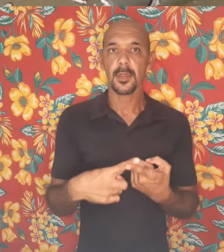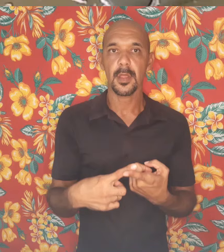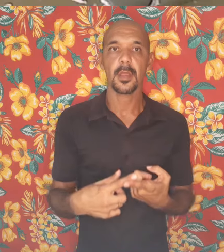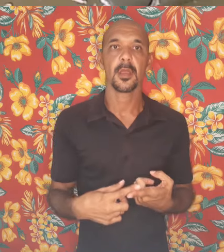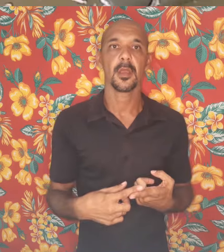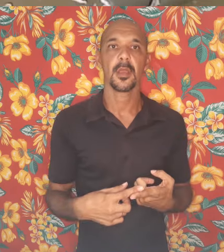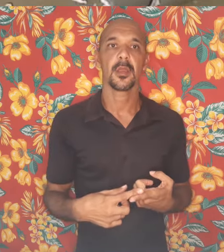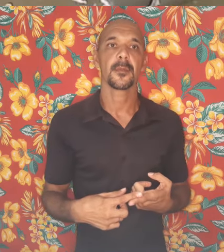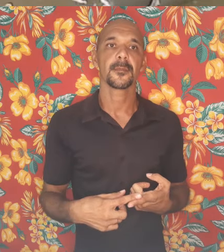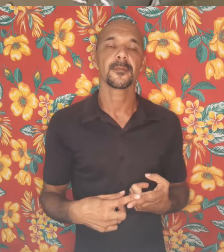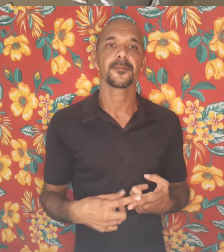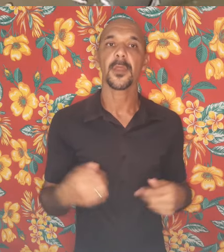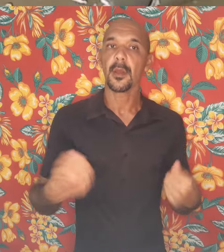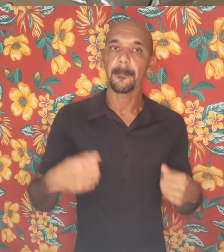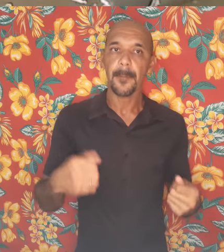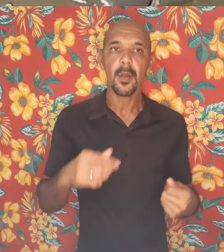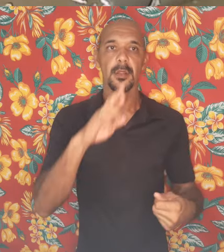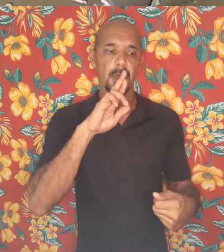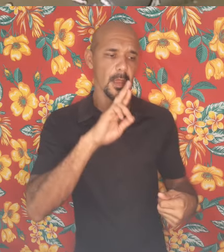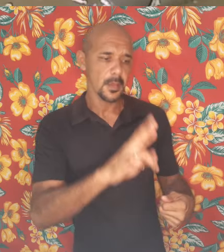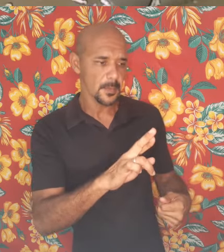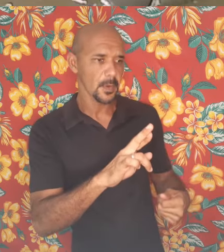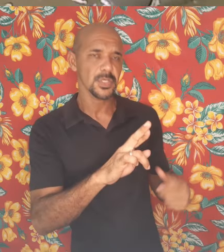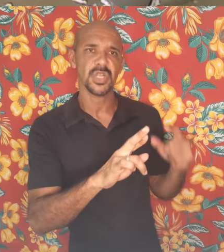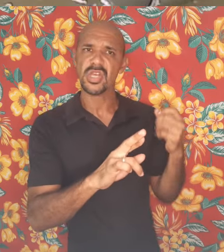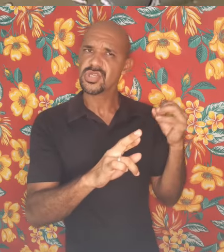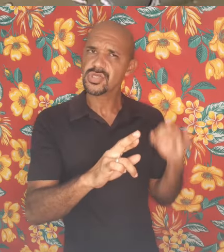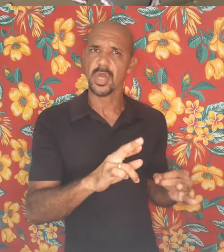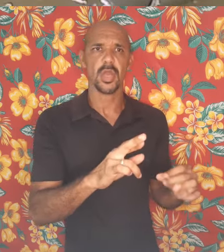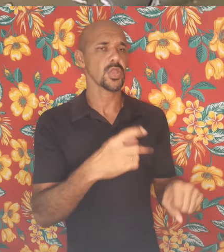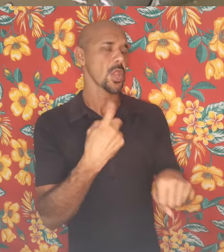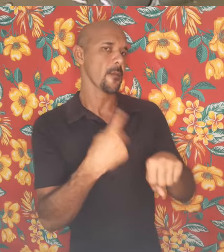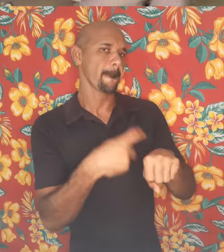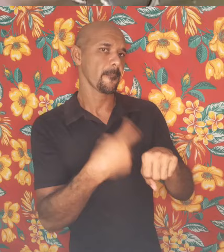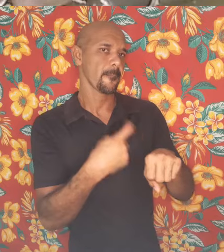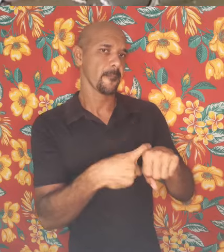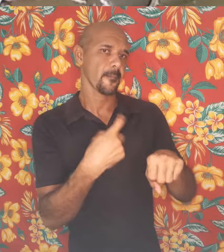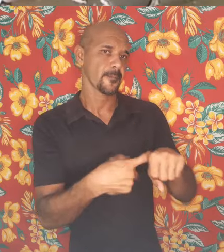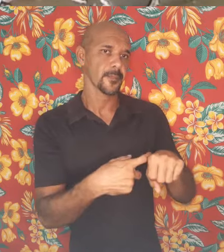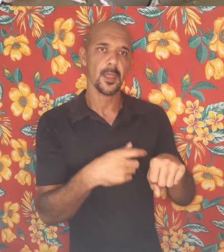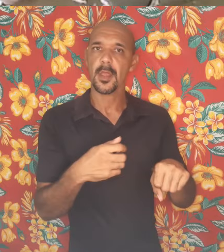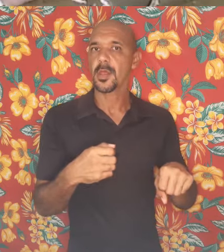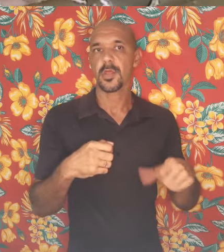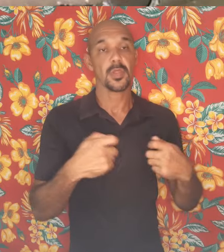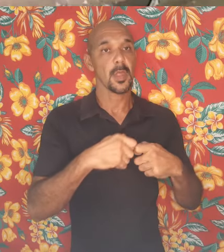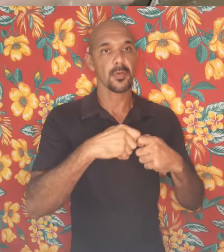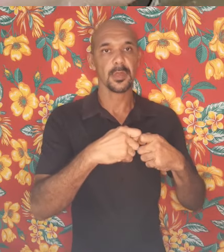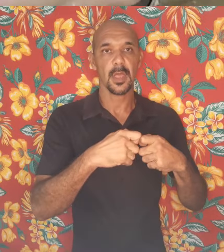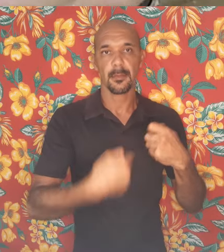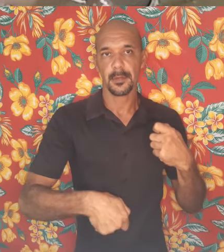problema de precisar de uma mão e fica uma mão mais rígida, uma mão mais difícil de quebrar. Então, ó,